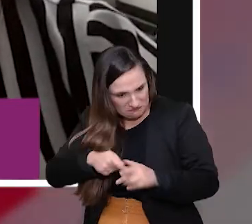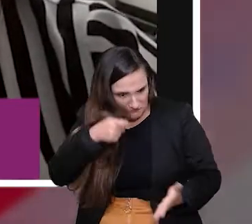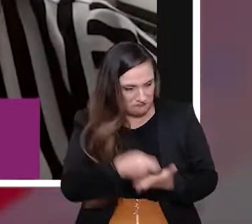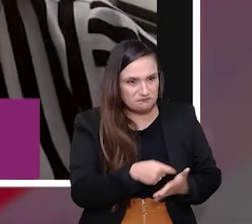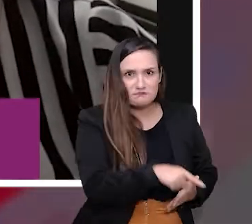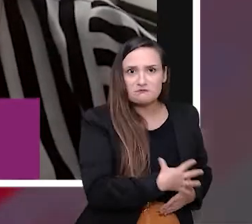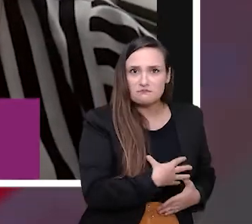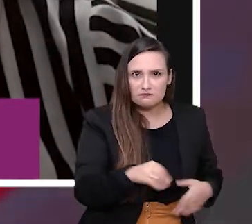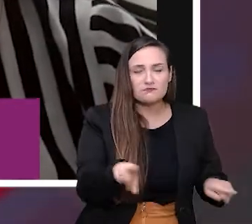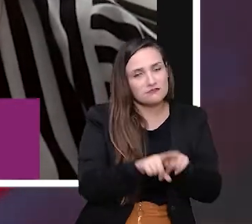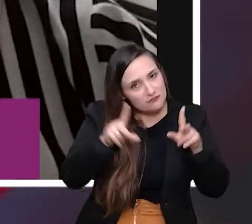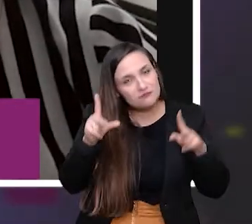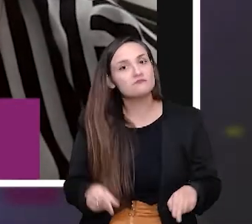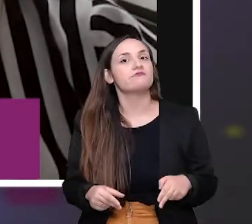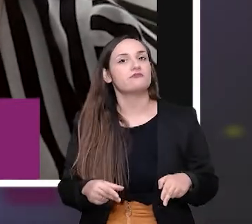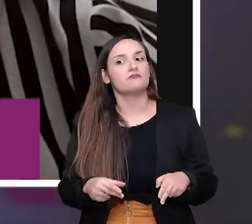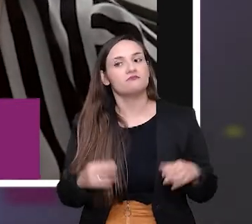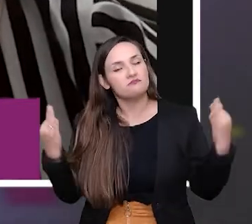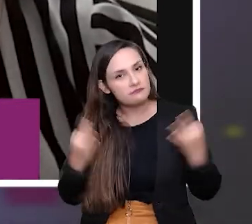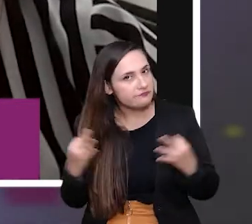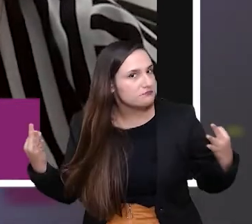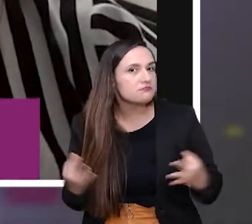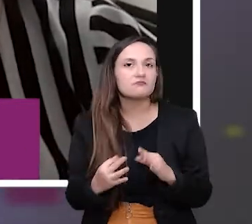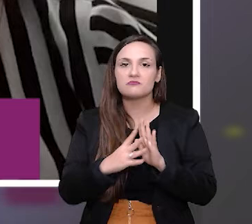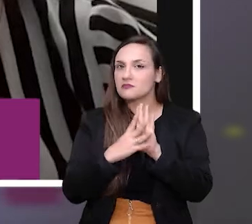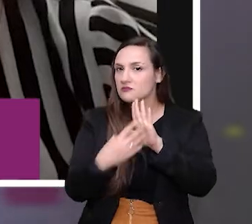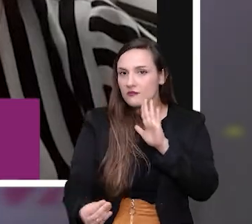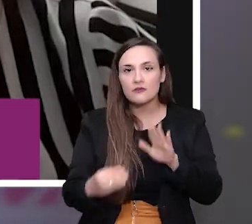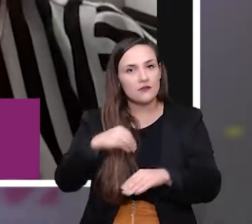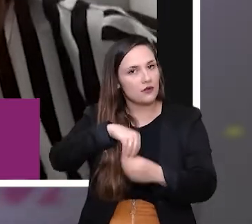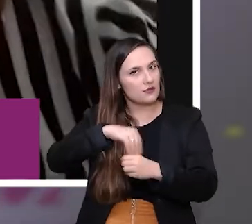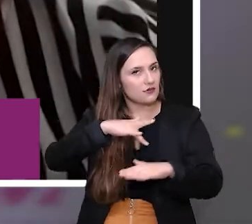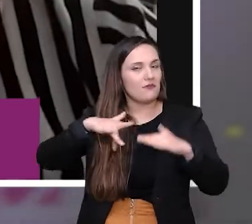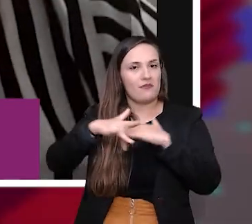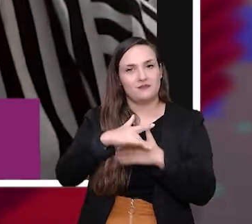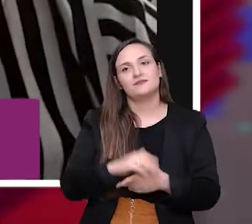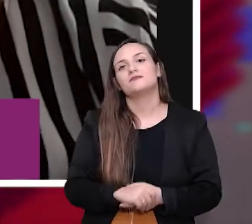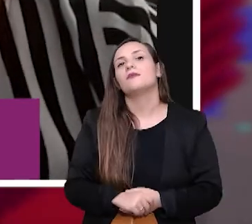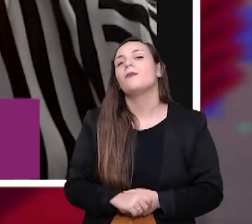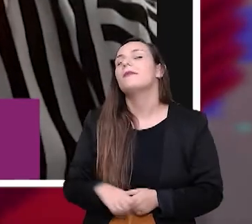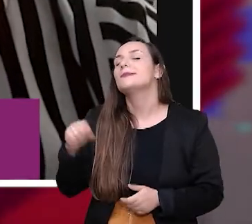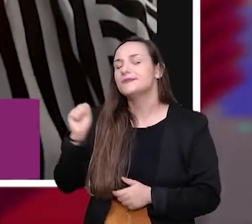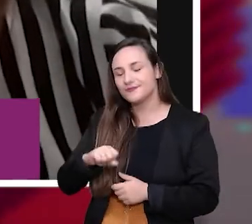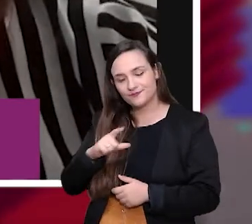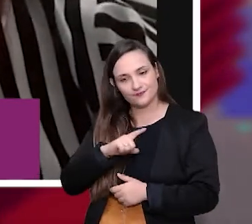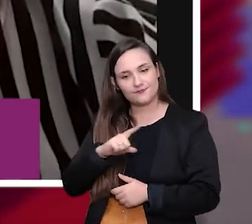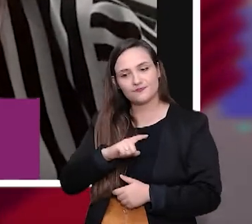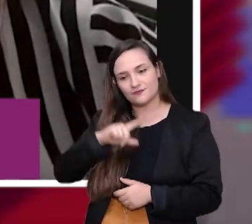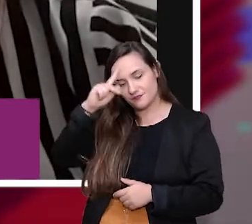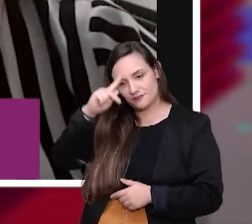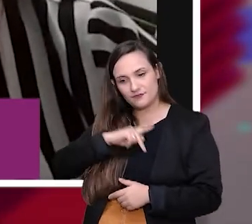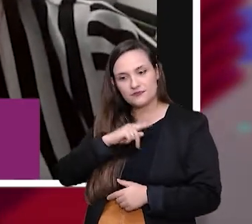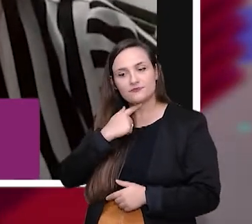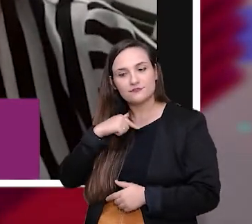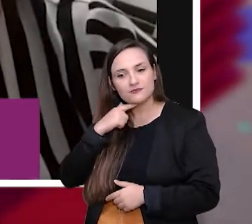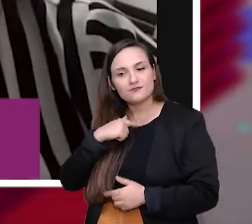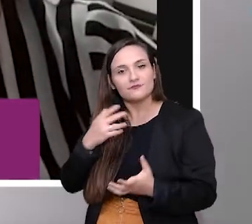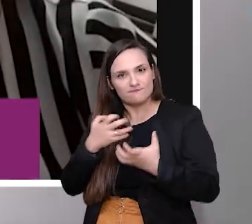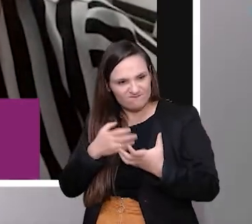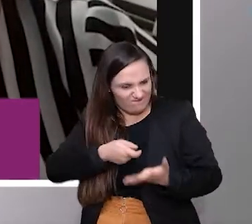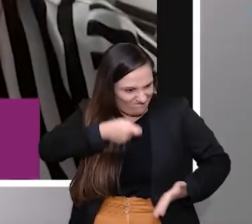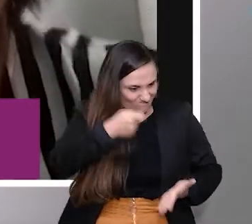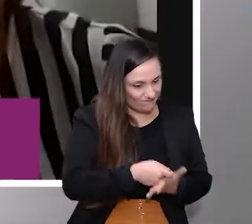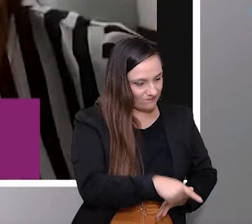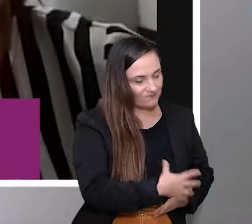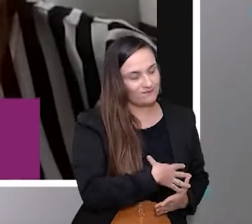sejam modelos das redes sociais. Querem Então, transportar isso para os filhos, né? Essas necessidades pessoais impostas